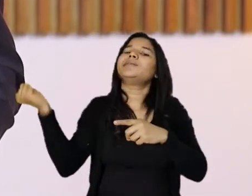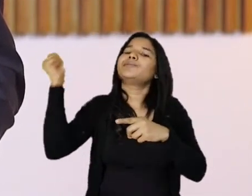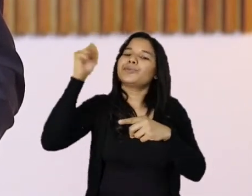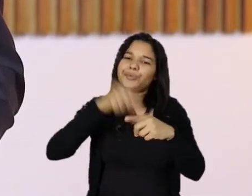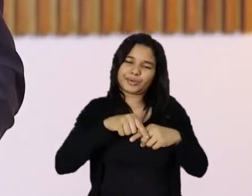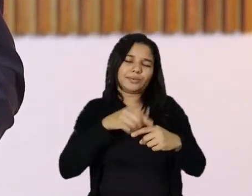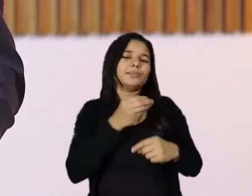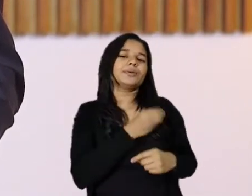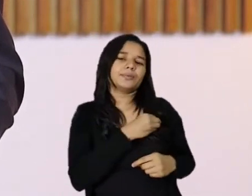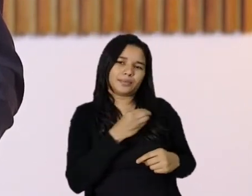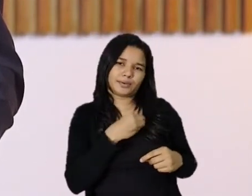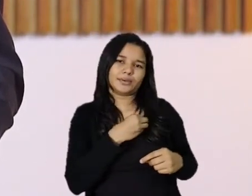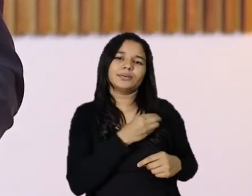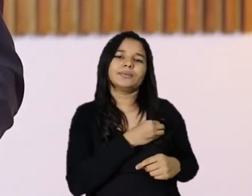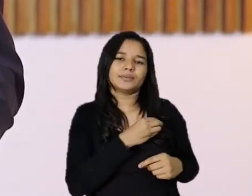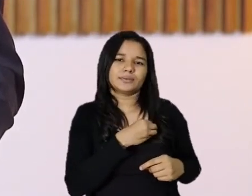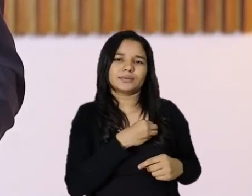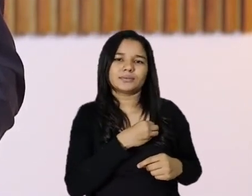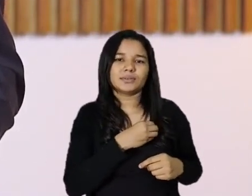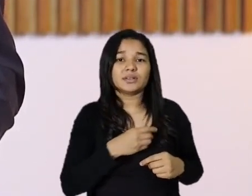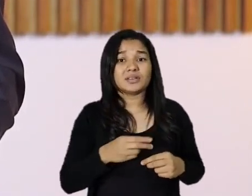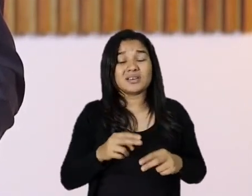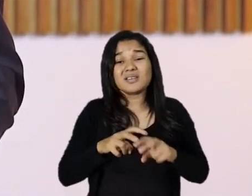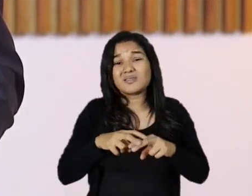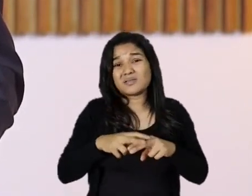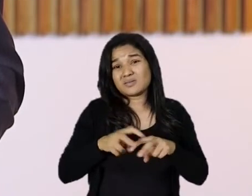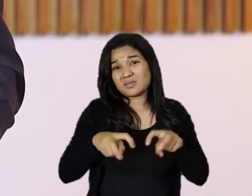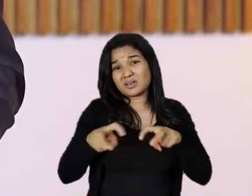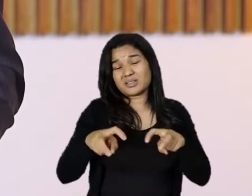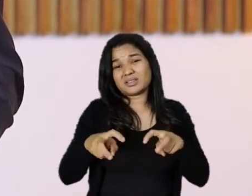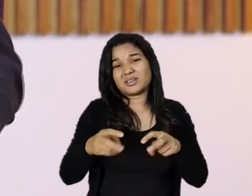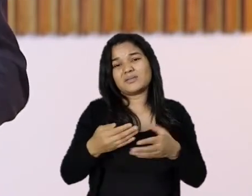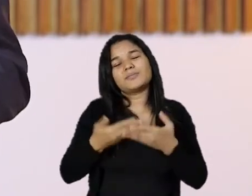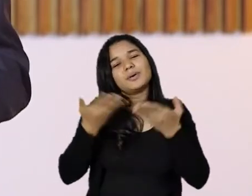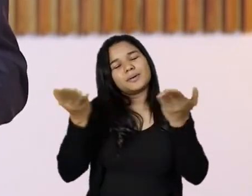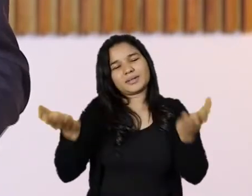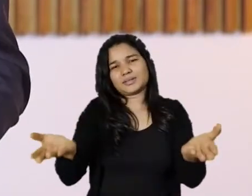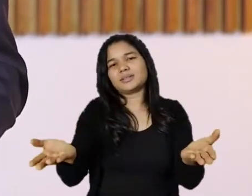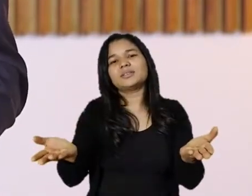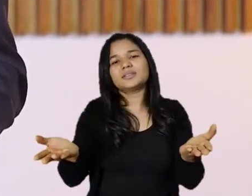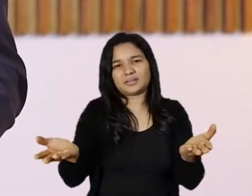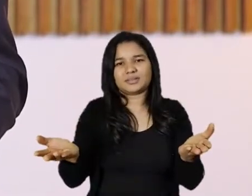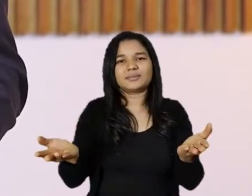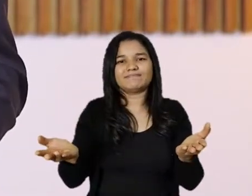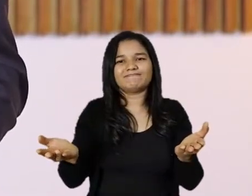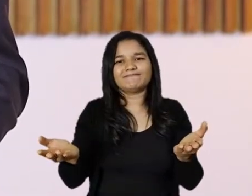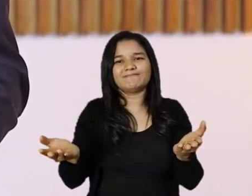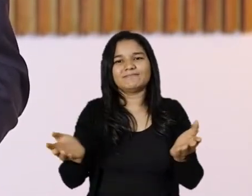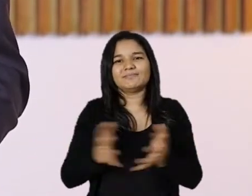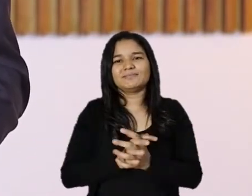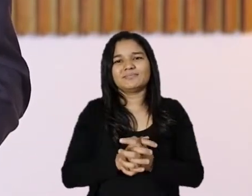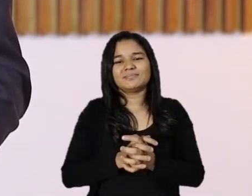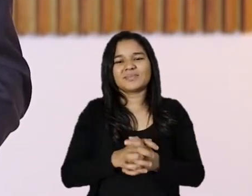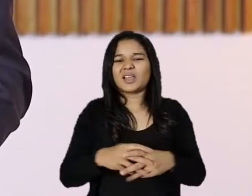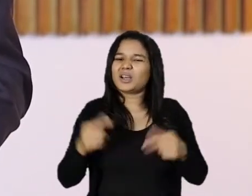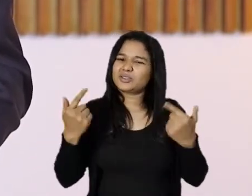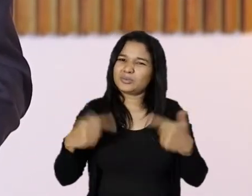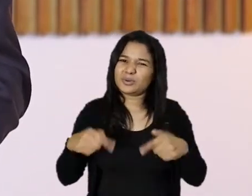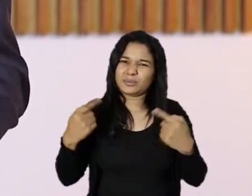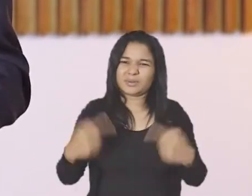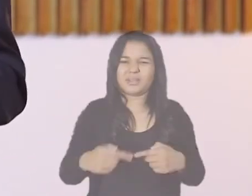pôde poupá-los. Eles agora estavam entregues à ira de Deus e à destruição. Deus não podia fazer mais nada por